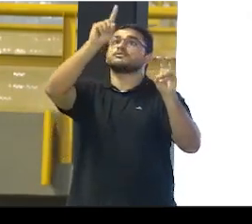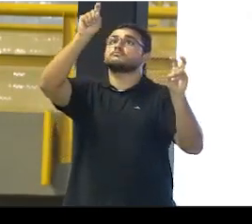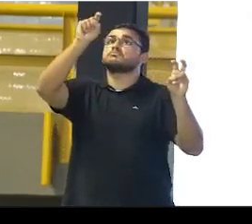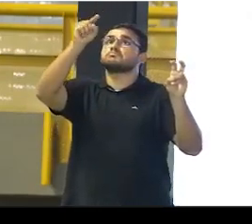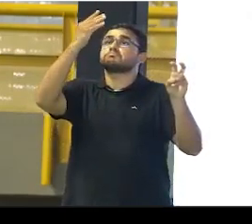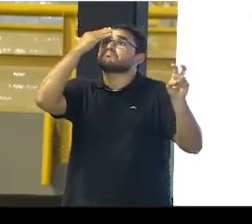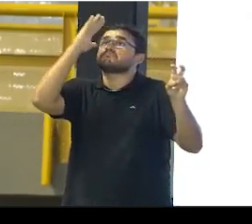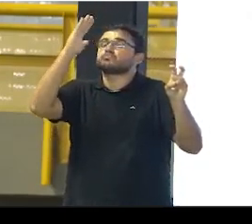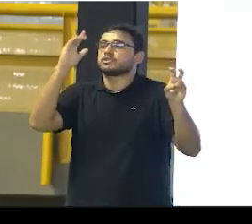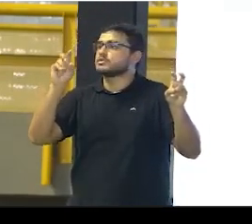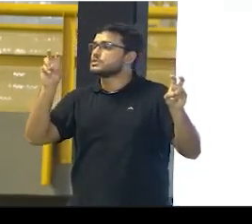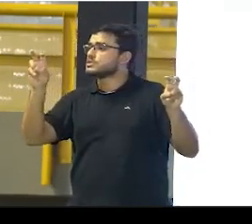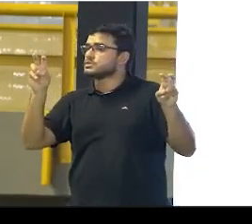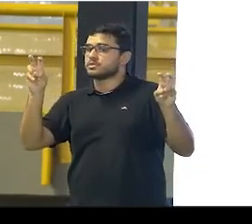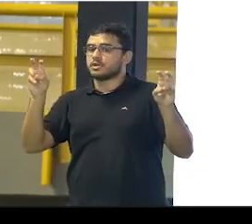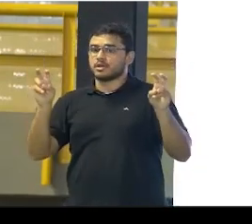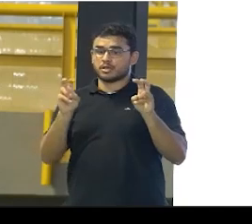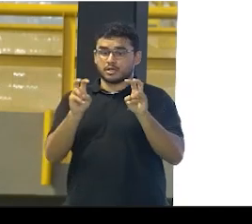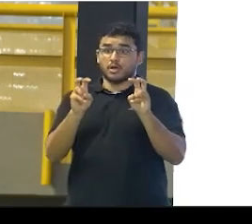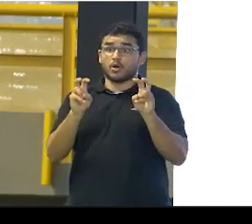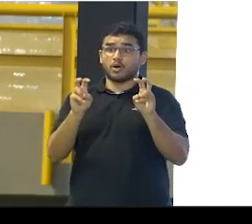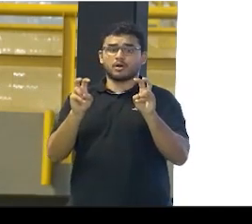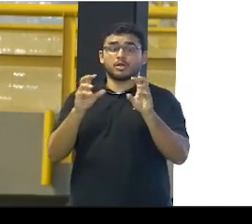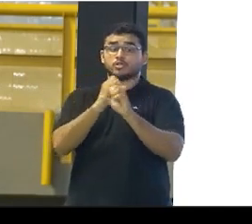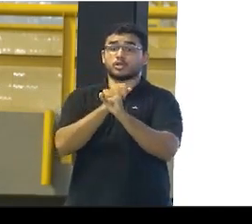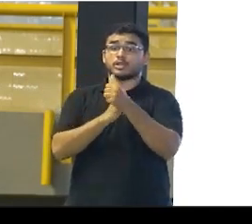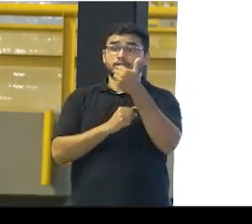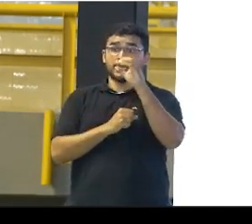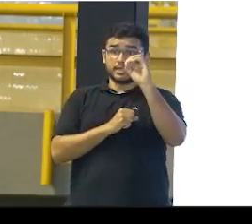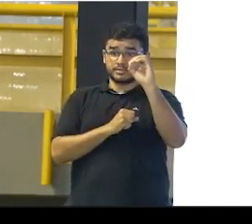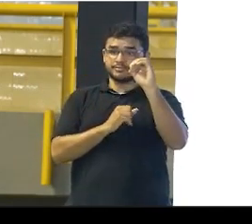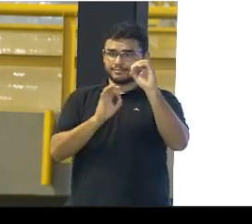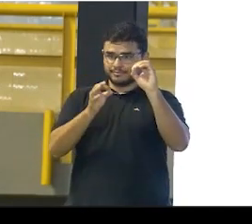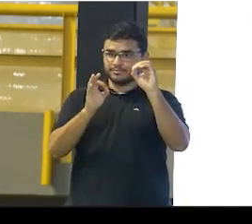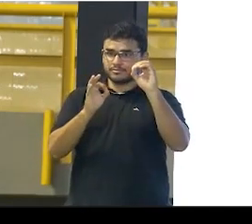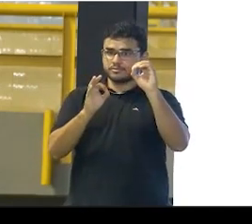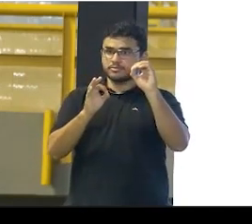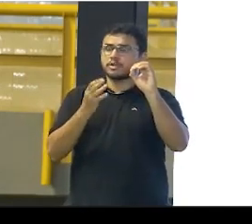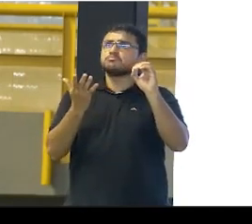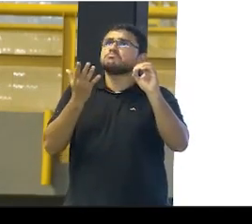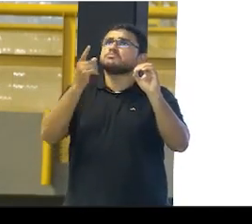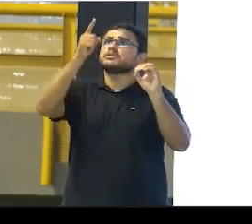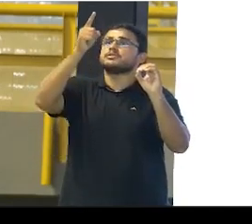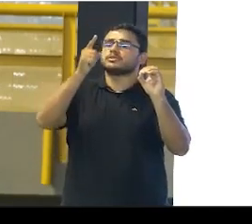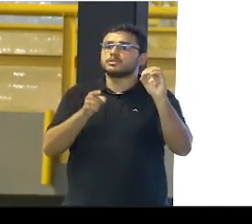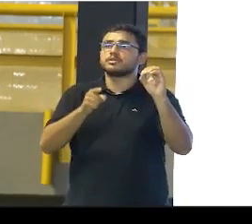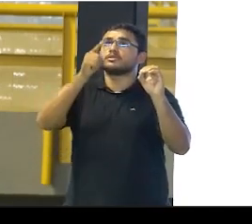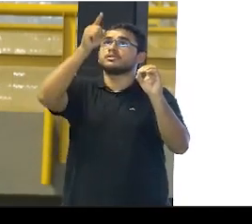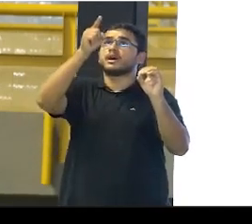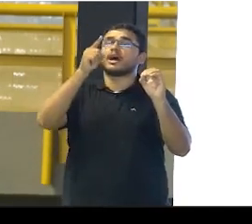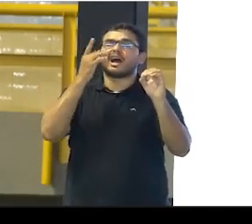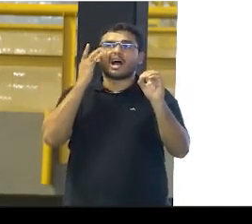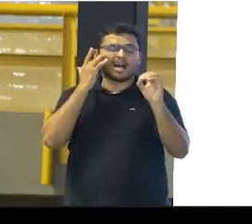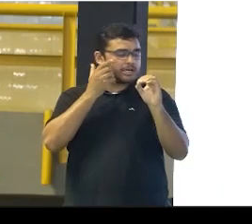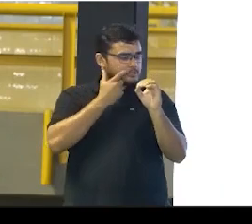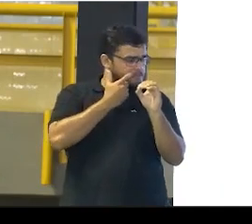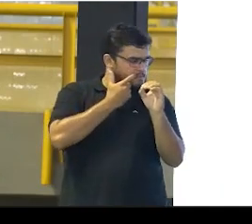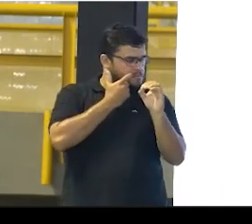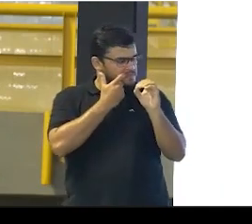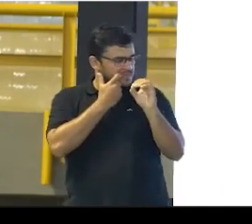40 cerâmicas, uma fileira de 40 cerâmicas. Na